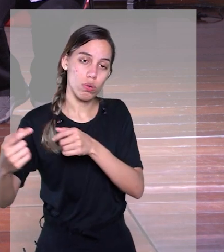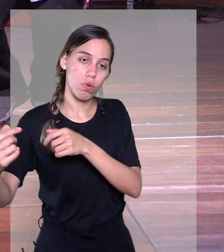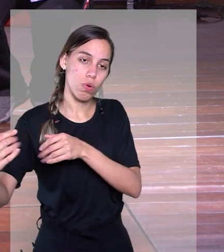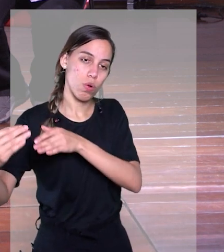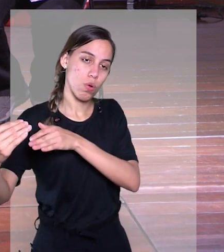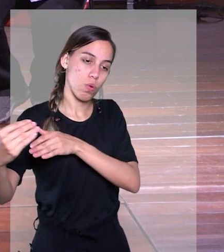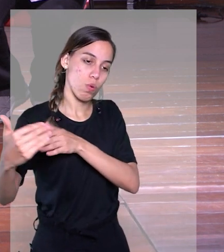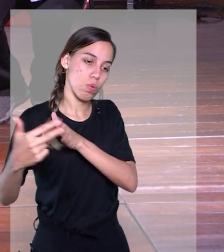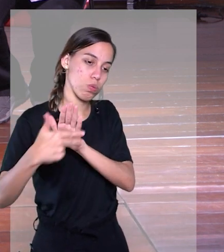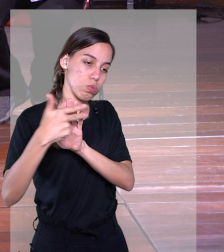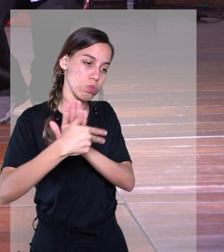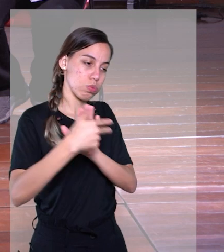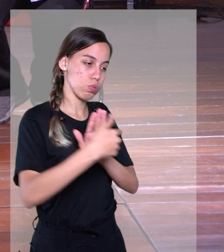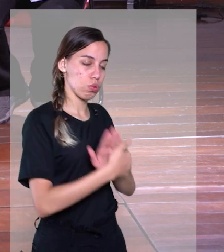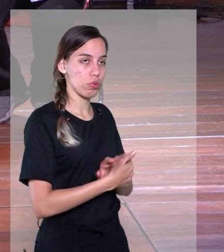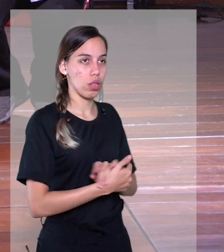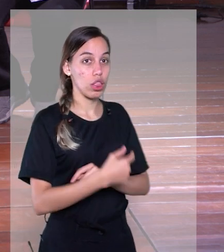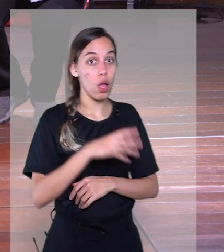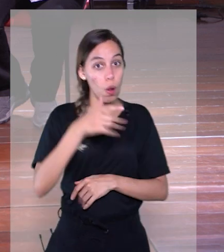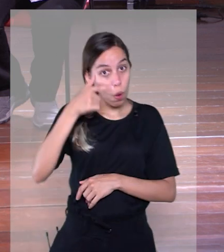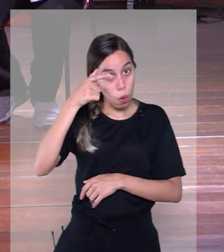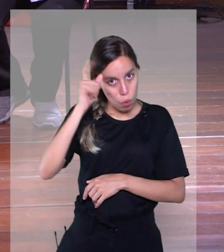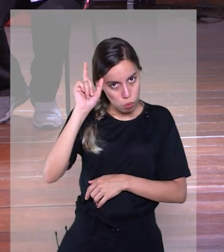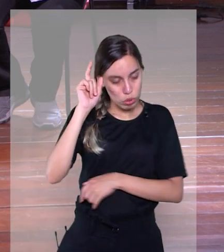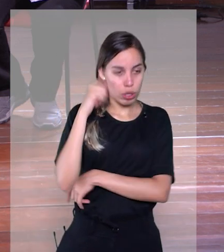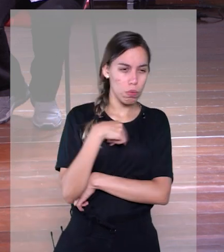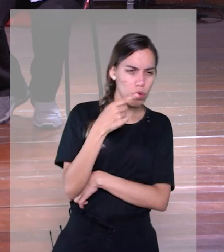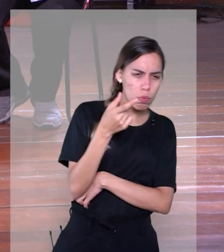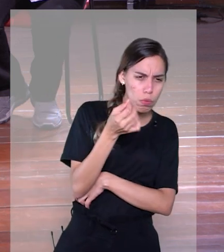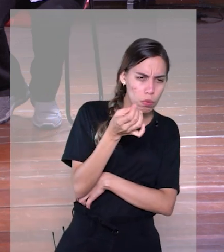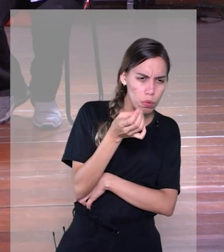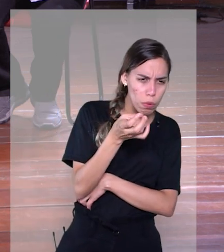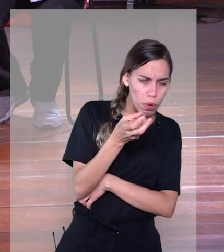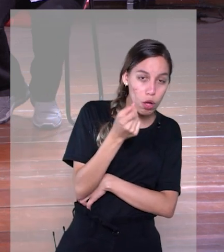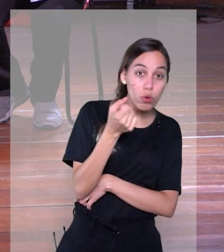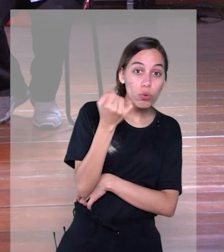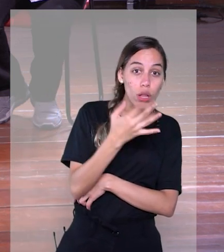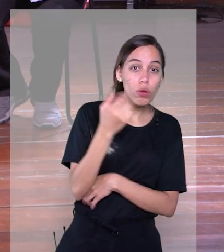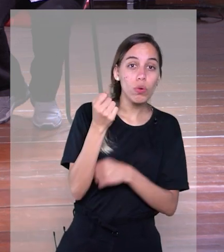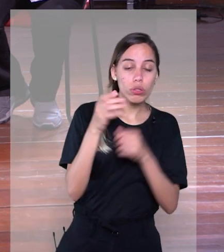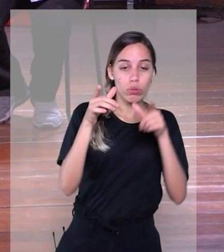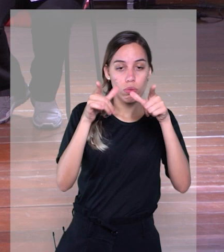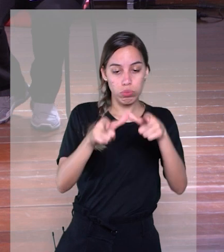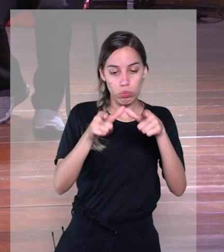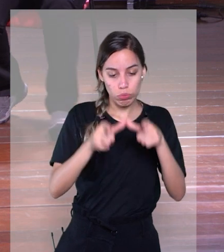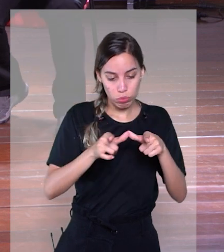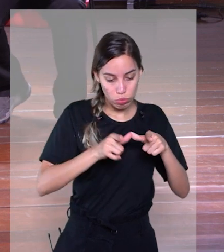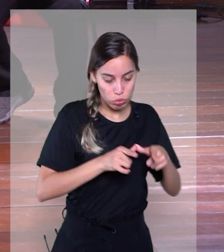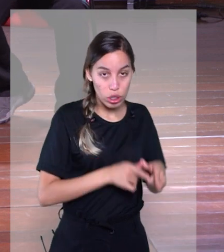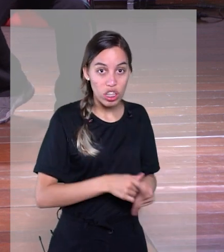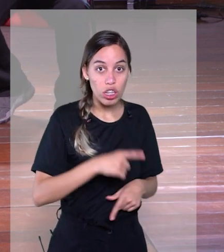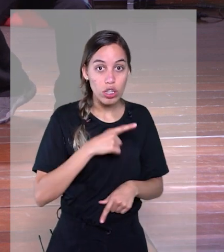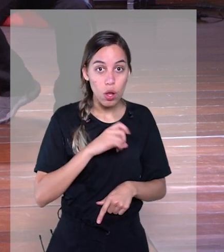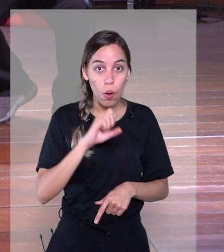pela primeira vez, consegui contar o número de vagões de desses trens e tinha 87. Eu não sei, porque às vezes são tantos que eu acho que eu perdi